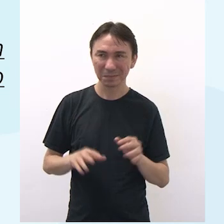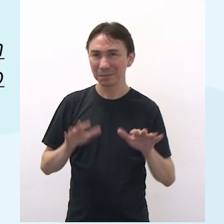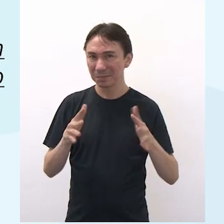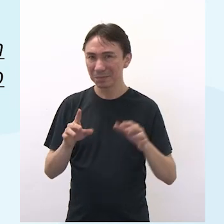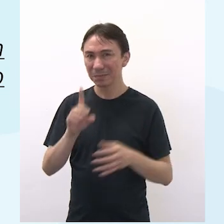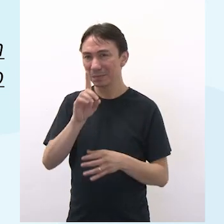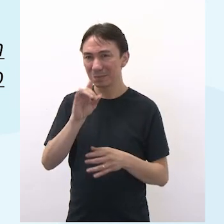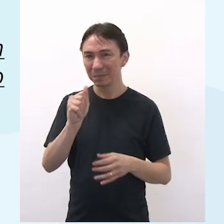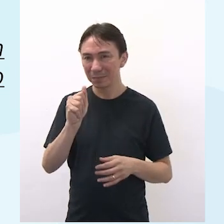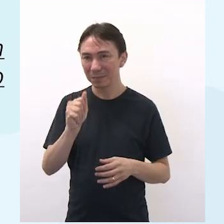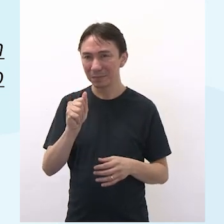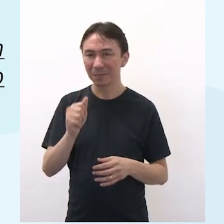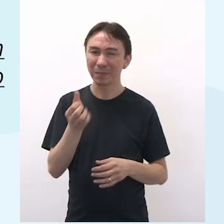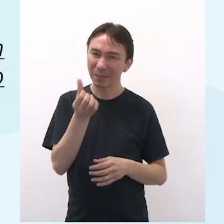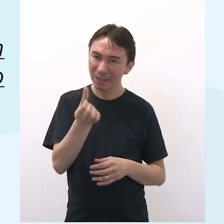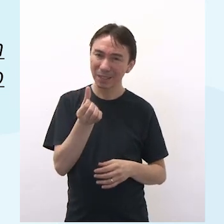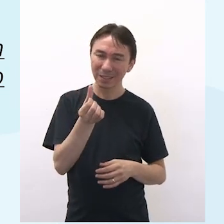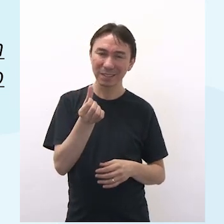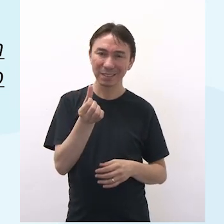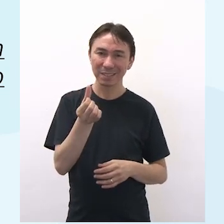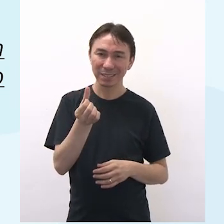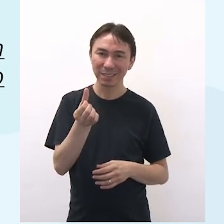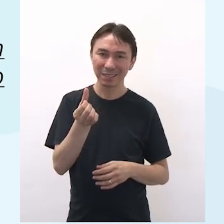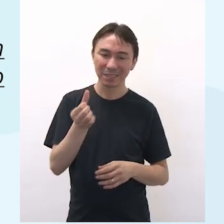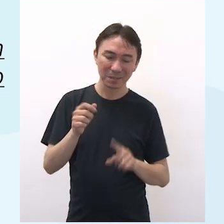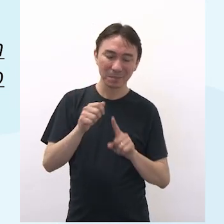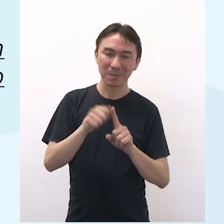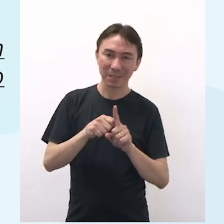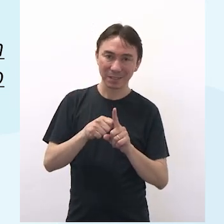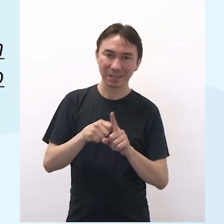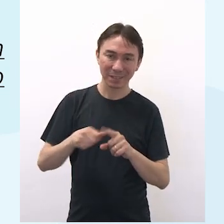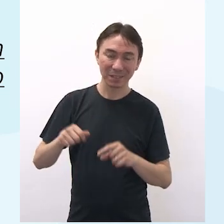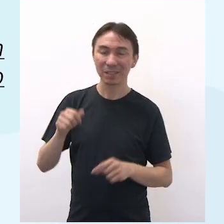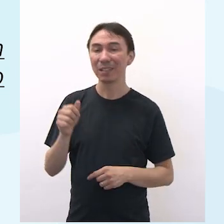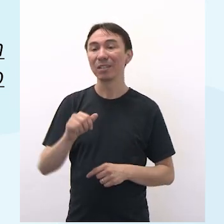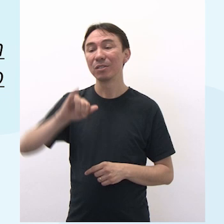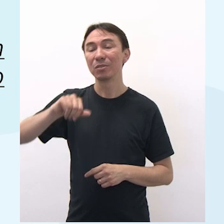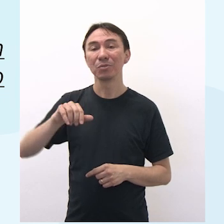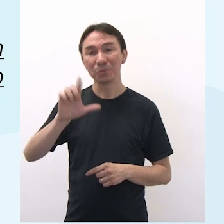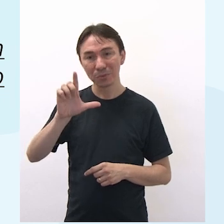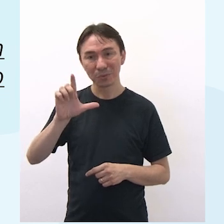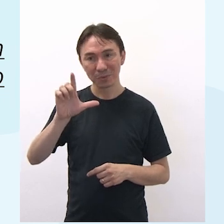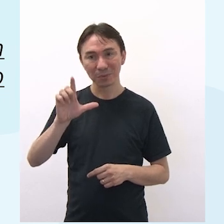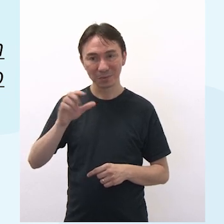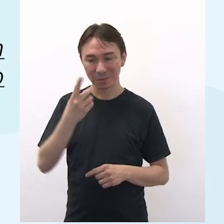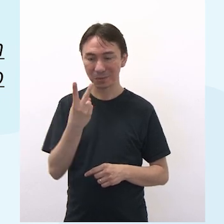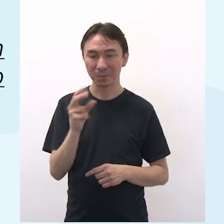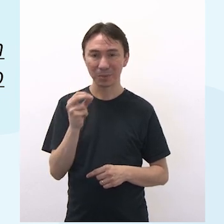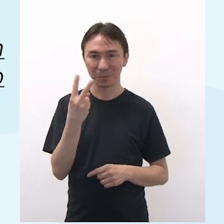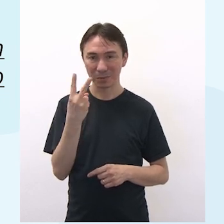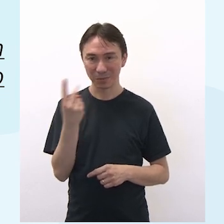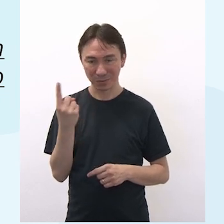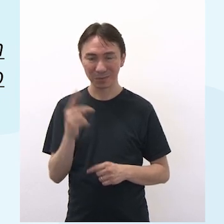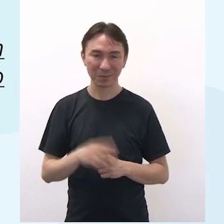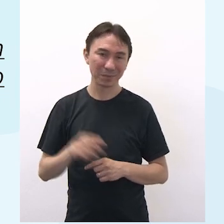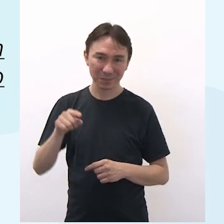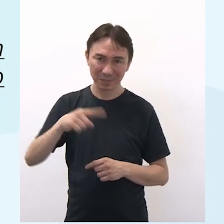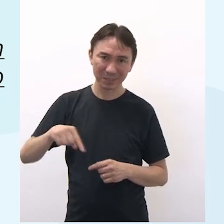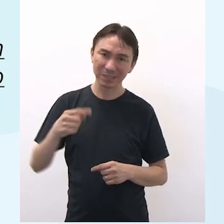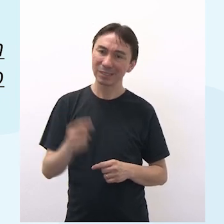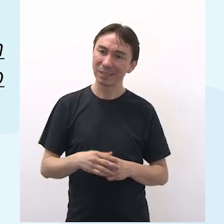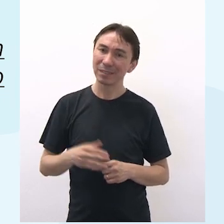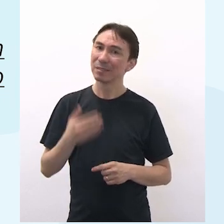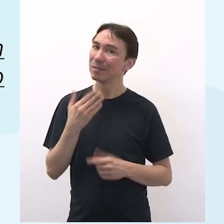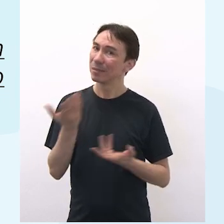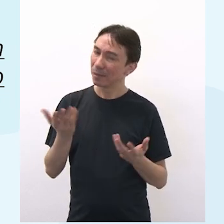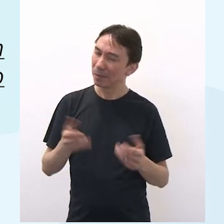de 2021, essa formação da TPC, nós sugerimos a participação dos estudantes e os membros